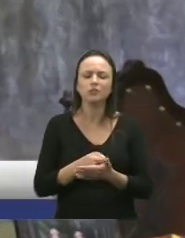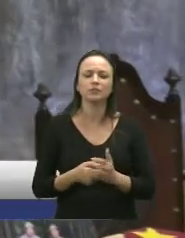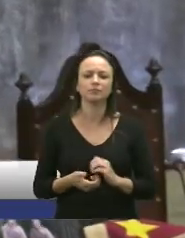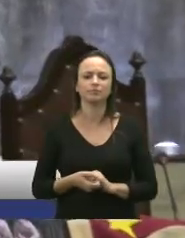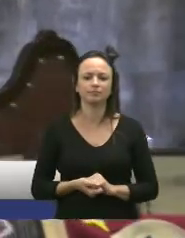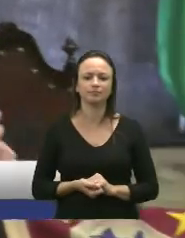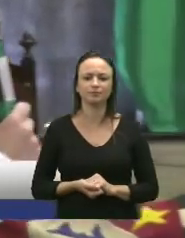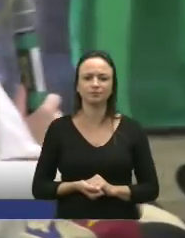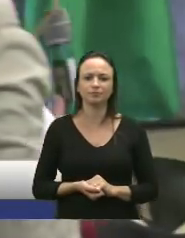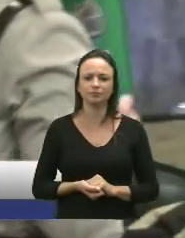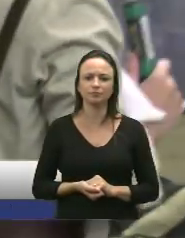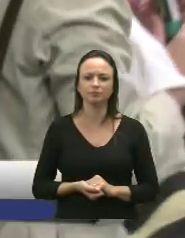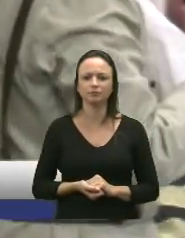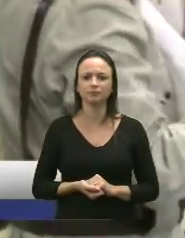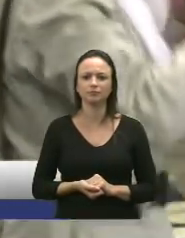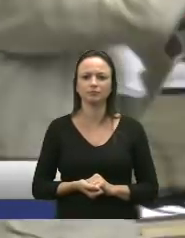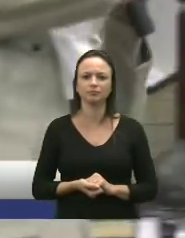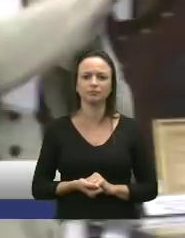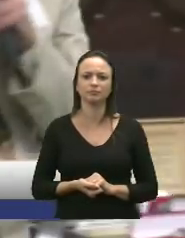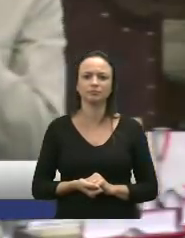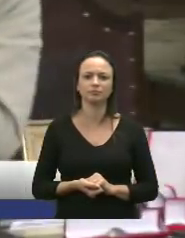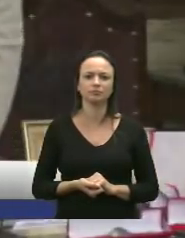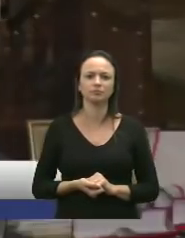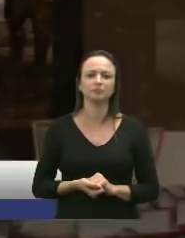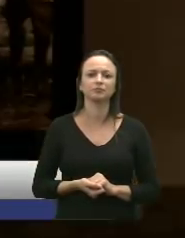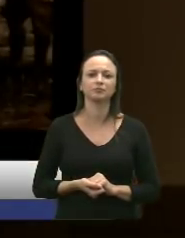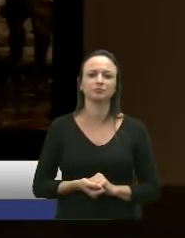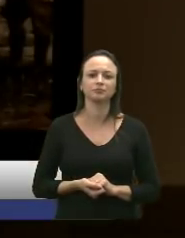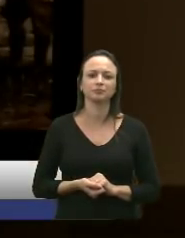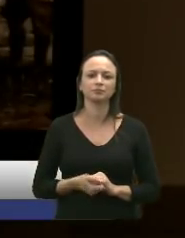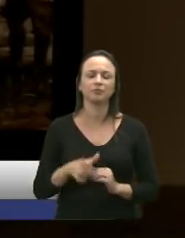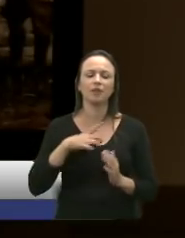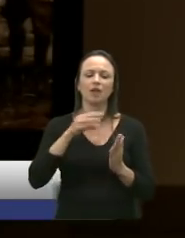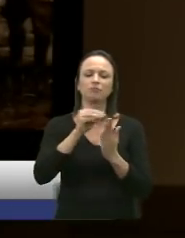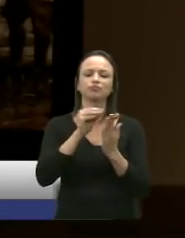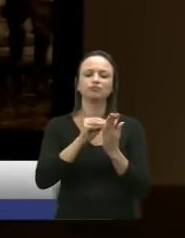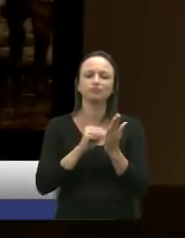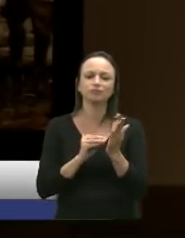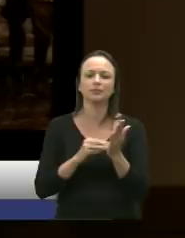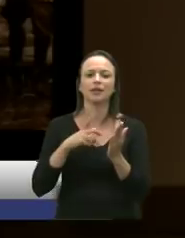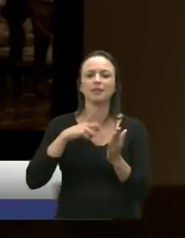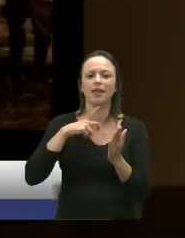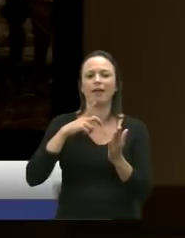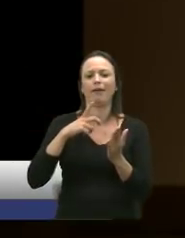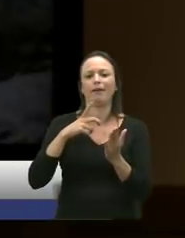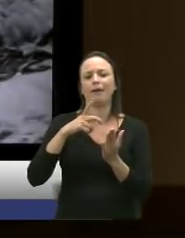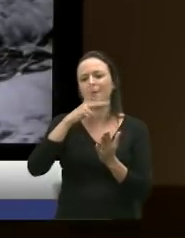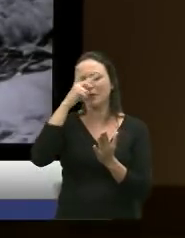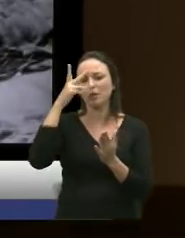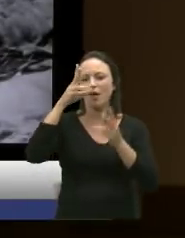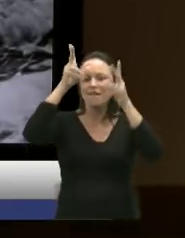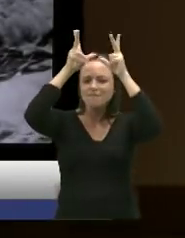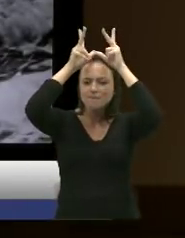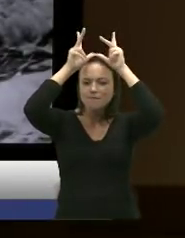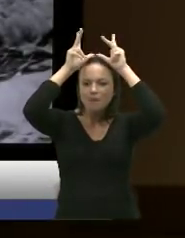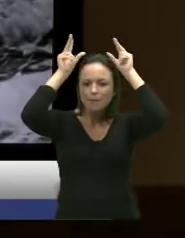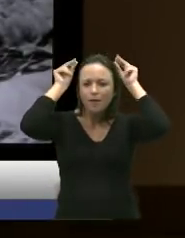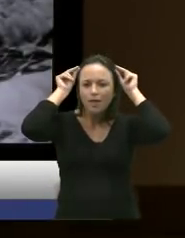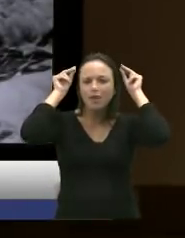Aqui. Como alistamento que havia de enfermeiras, alistamento que